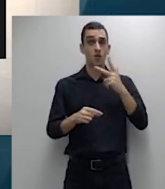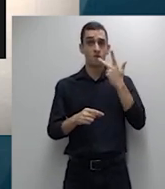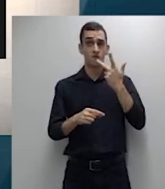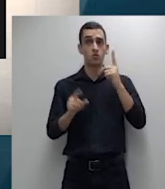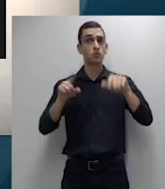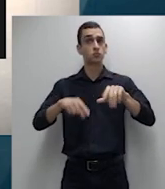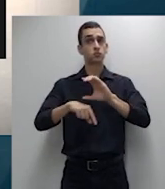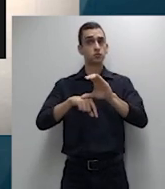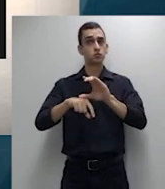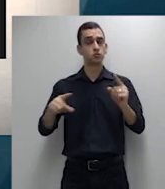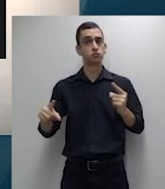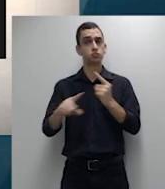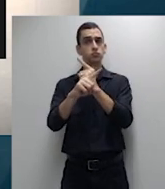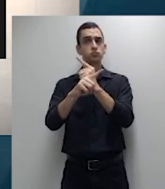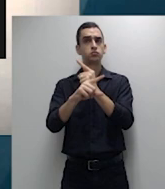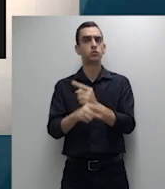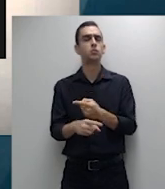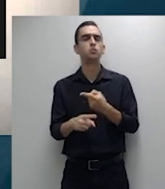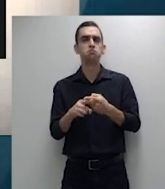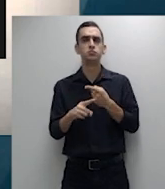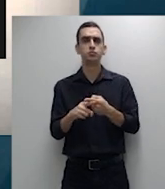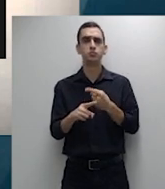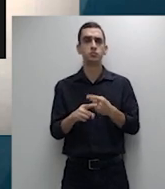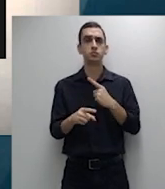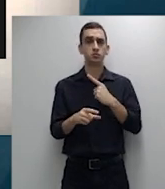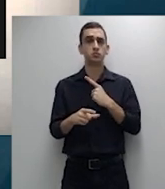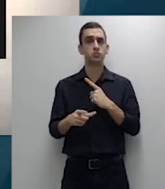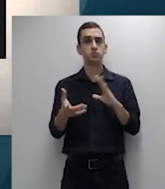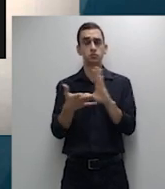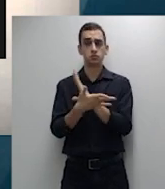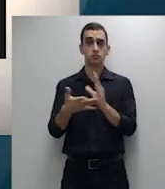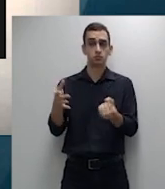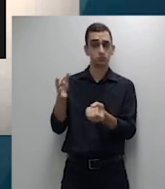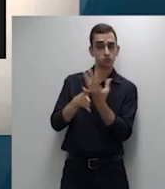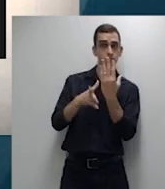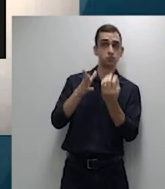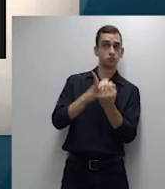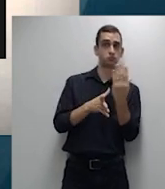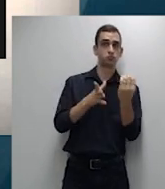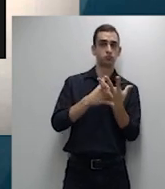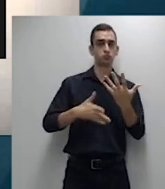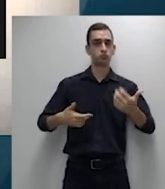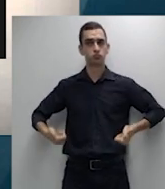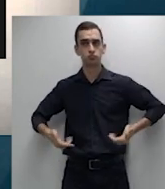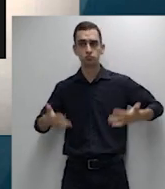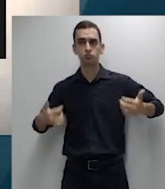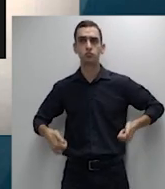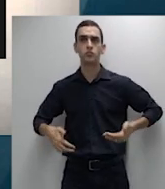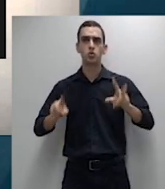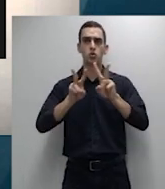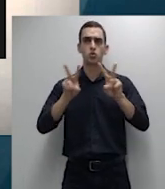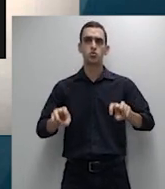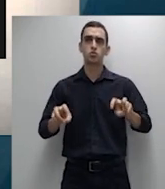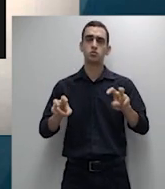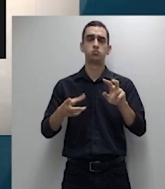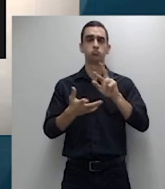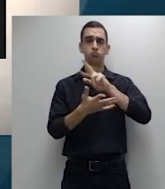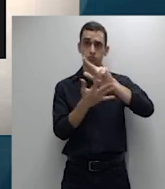iniciativa problema disse que a criação de custos excepcionais as concessionárias de energia elétrica